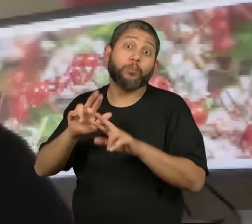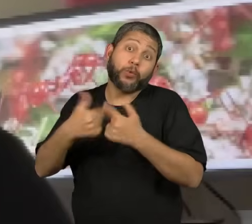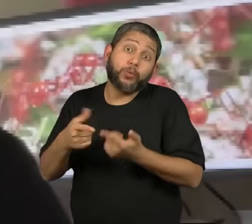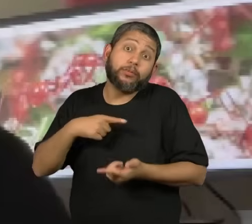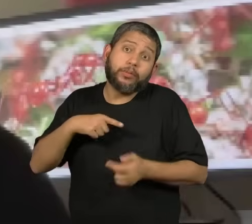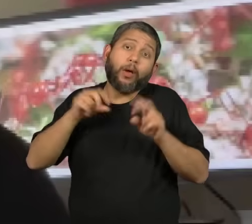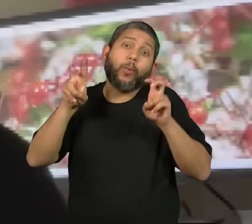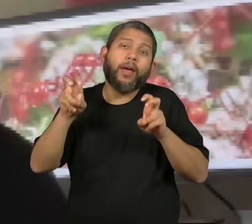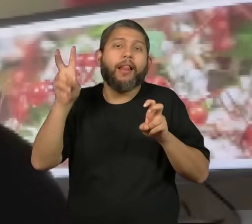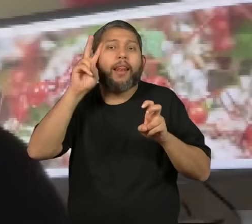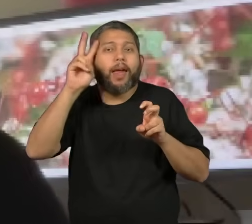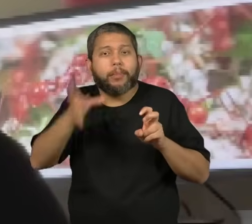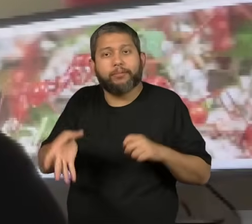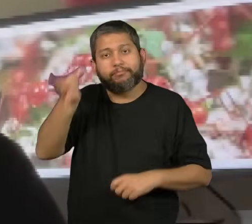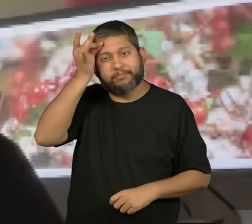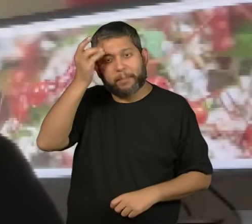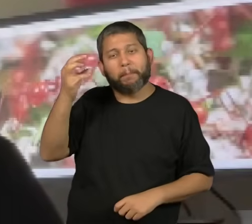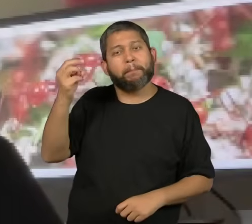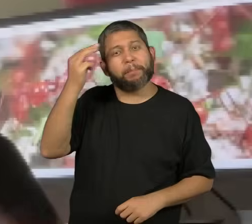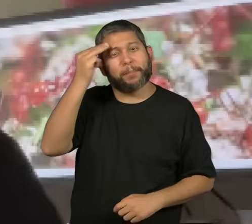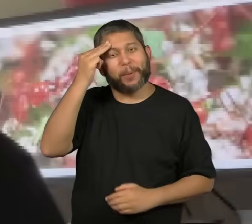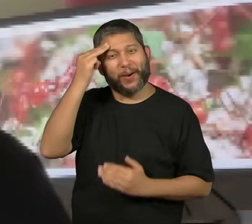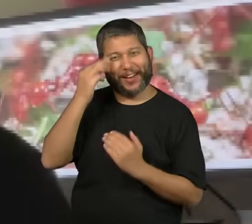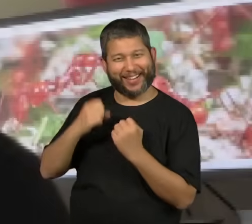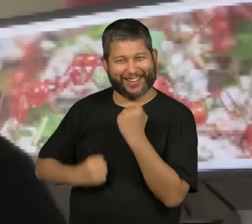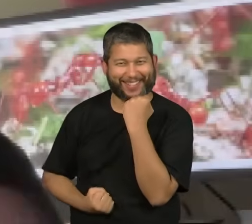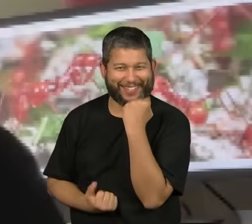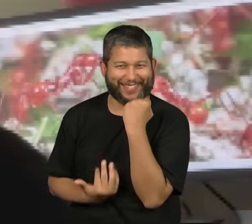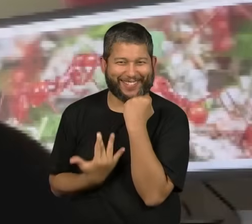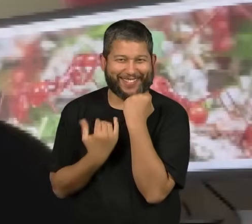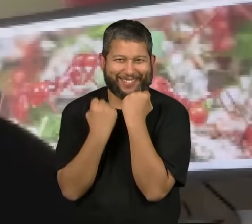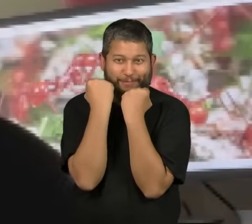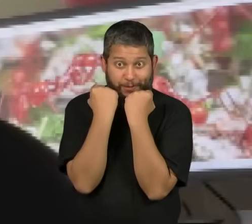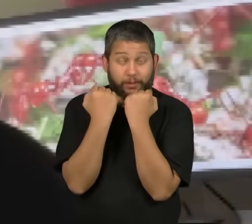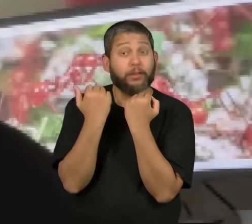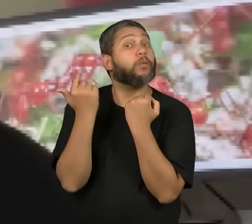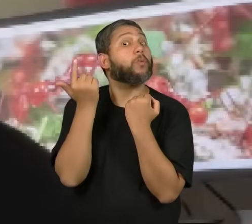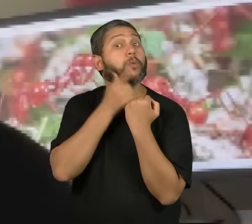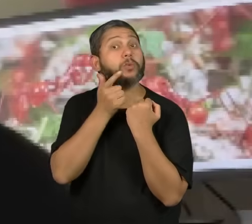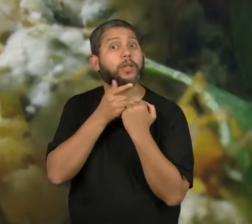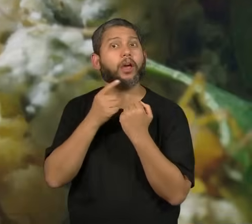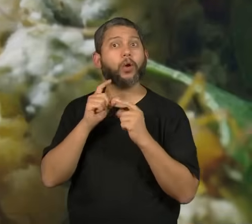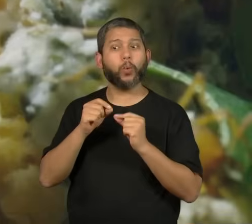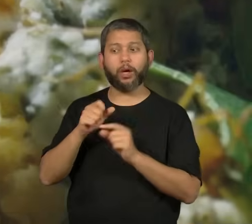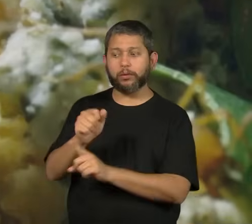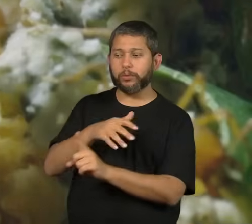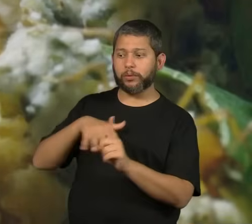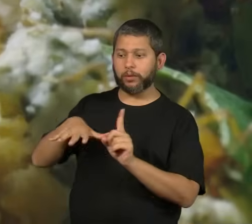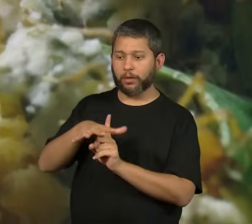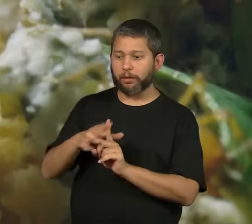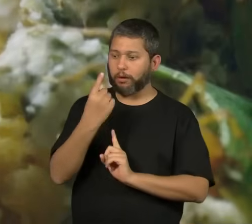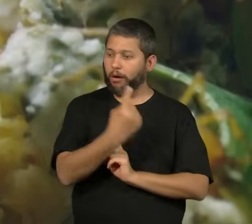exemplo, ele também pode estar sendo evidenciado, expressado a nível de indivíduo.